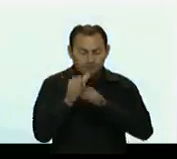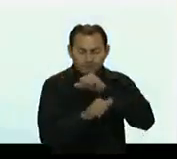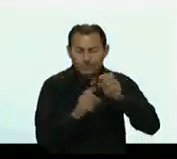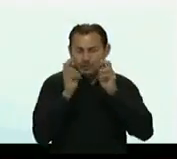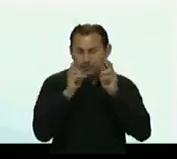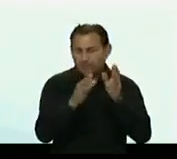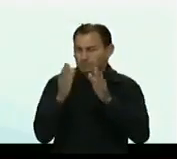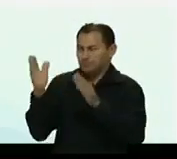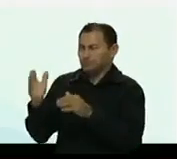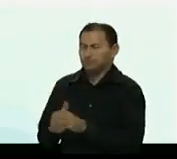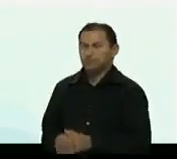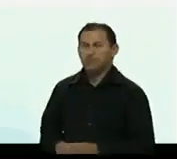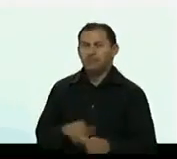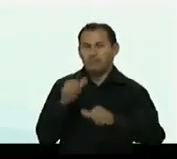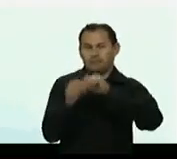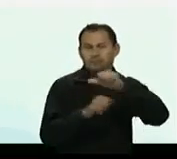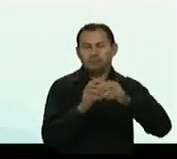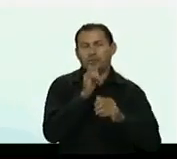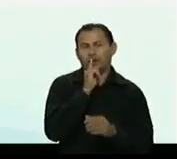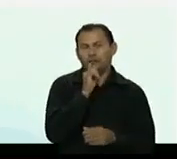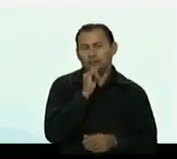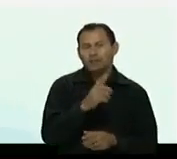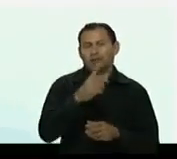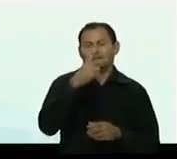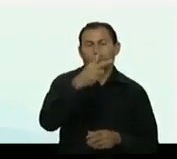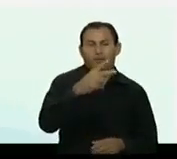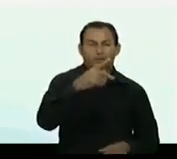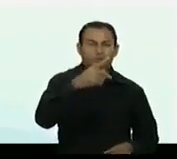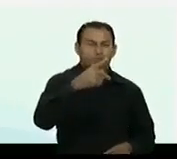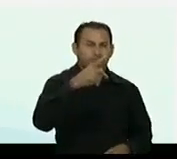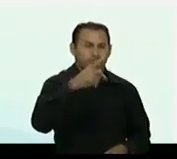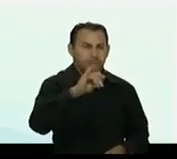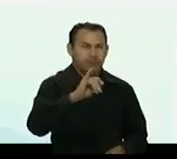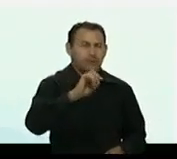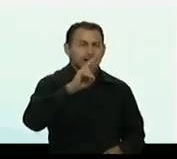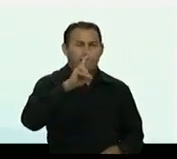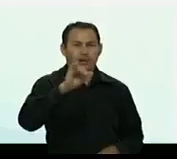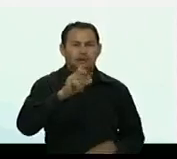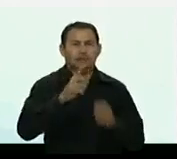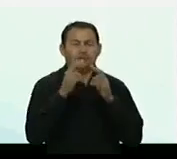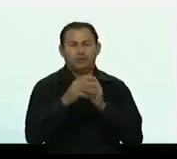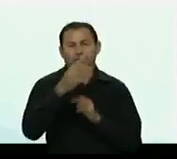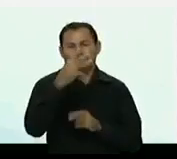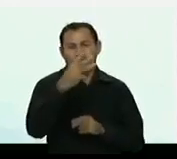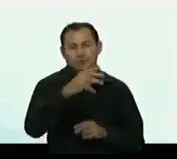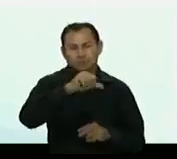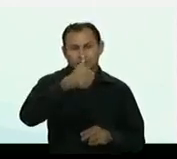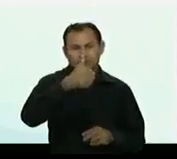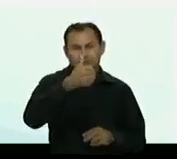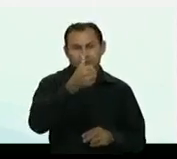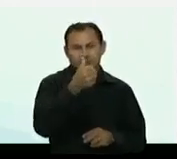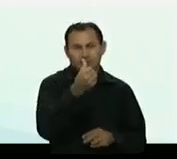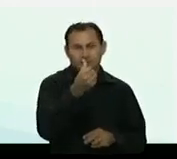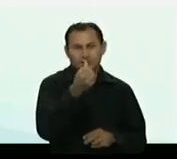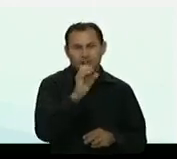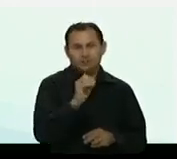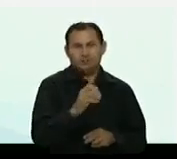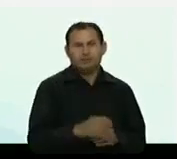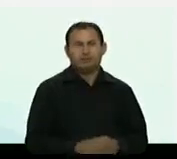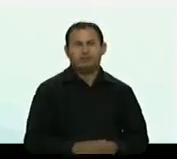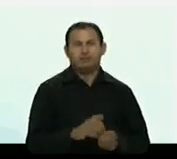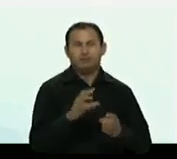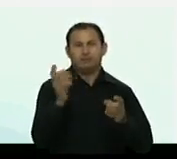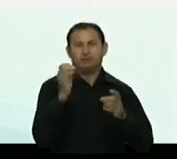conversão? Então, sabendo que, por exemplo, que 2π rad corresponde a 360, como foi possível analisar isso aqui no ciclo